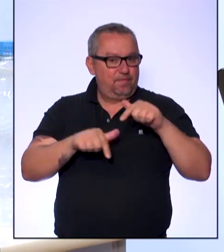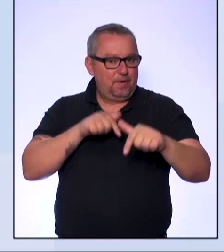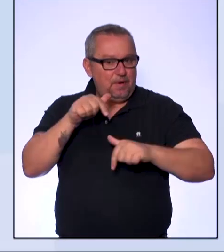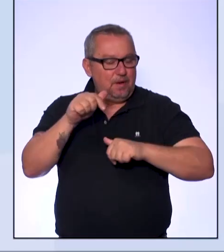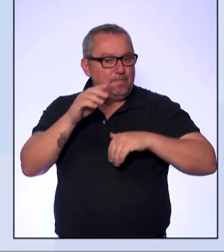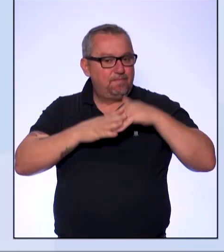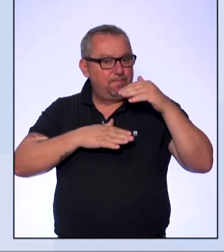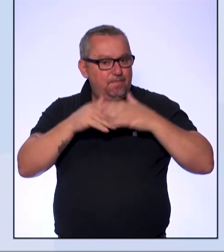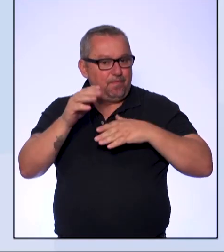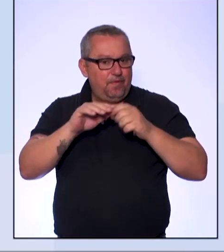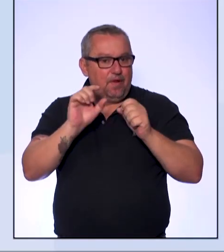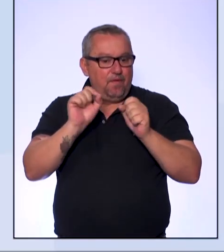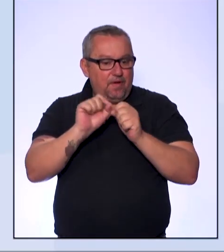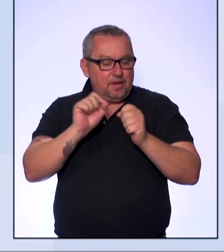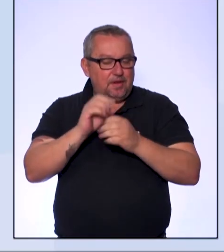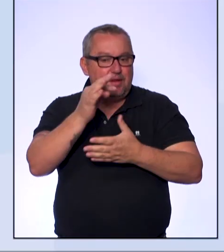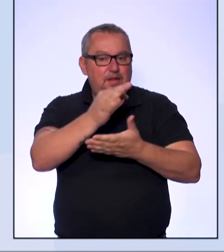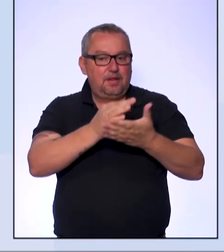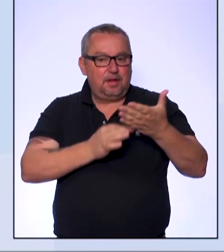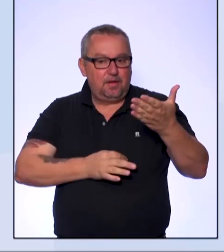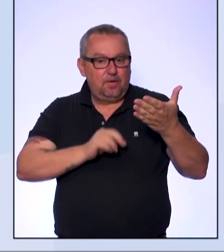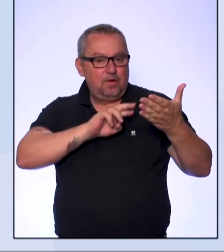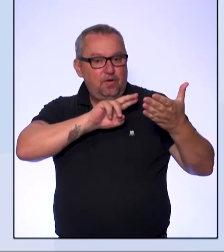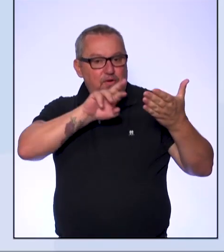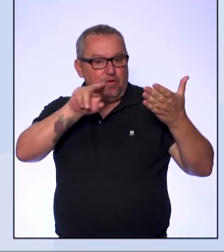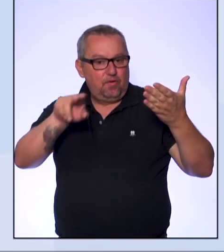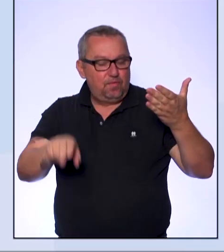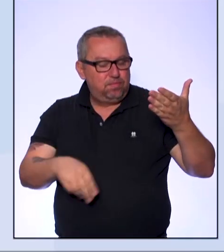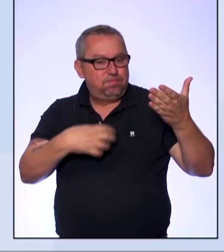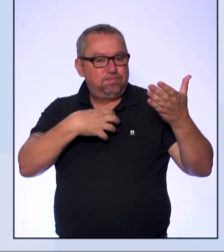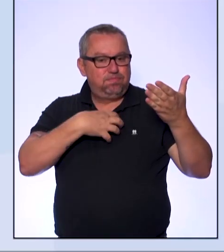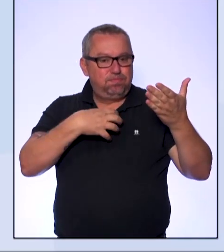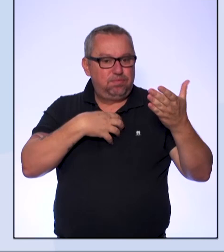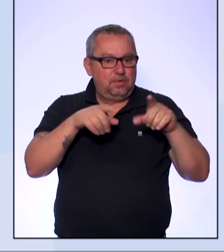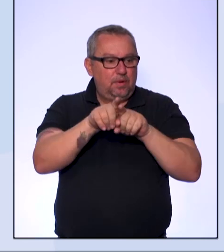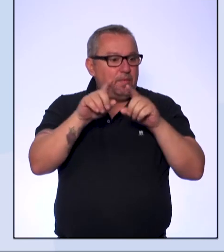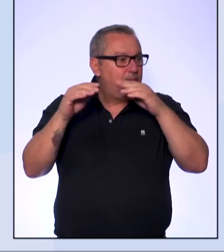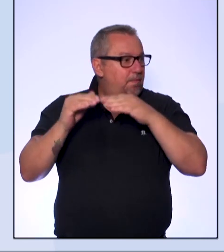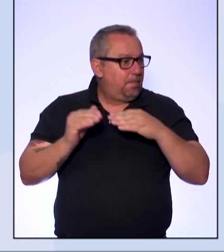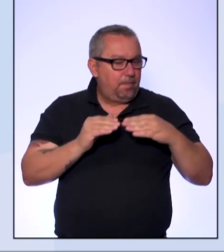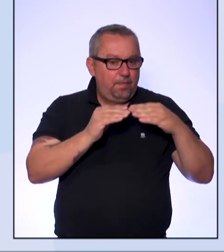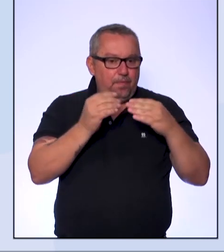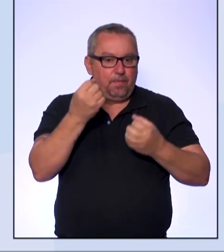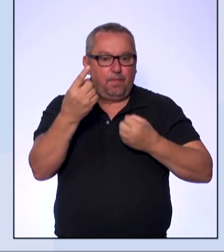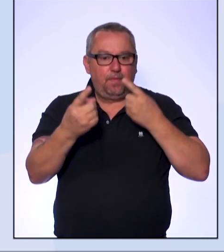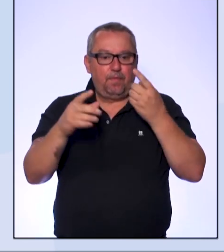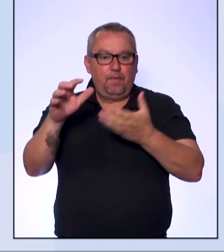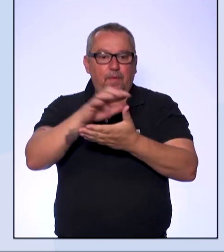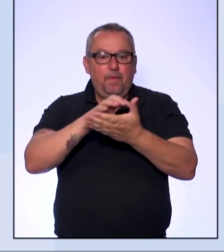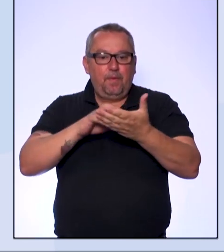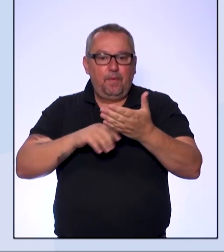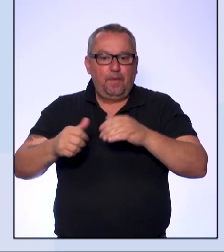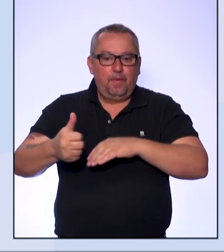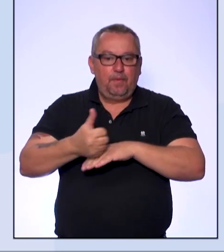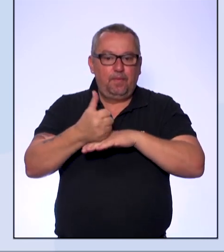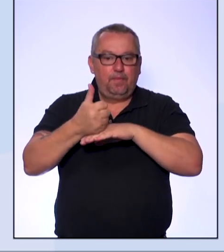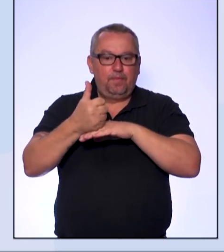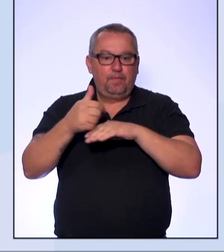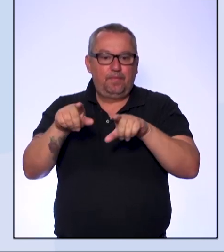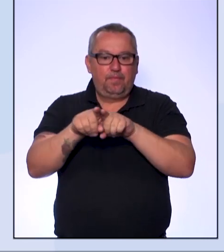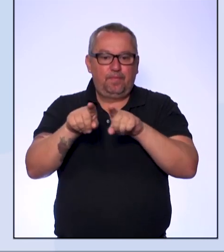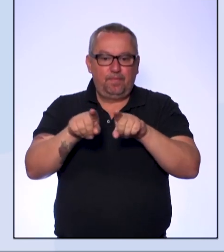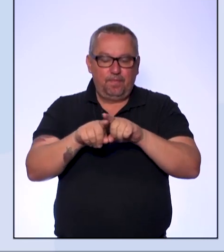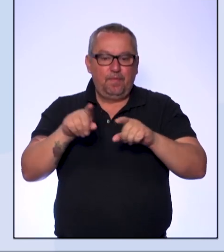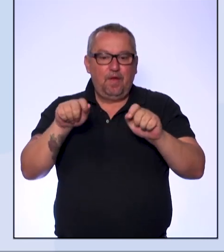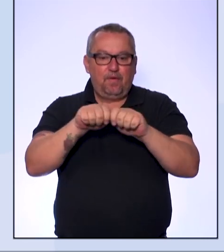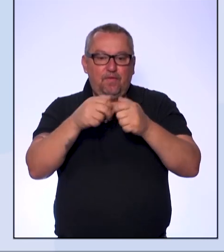habilidade de produzir textos em diferentes gêneros, considerando sua adequação ao contexto de produção e circulação.